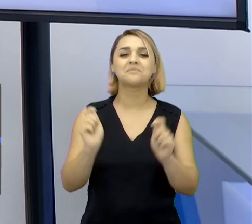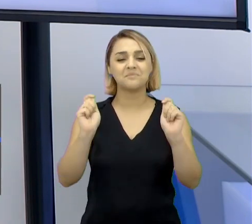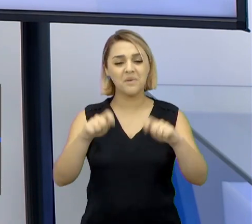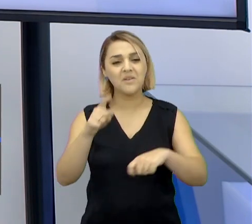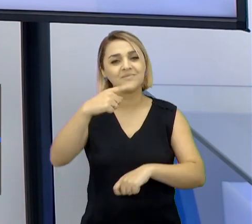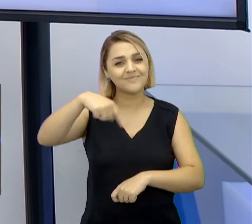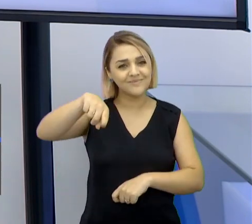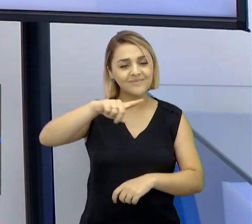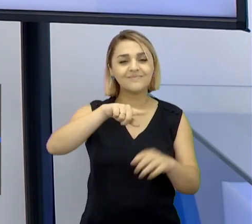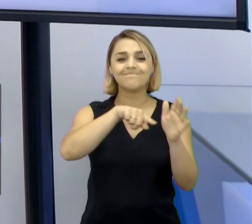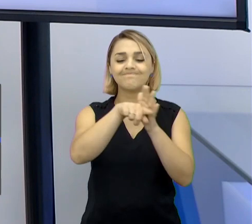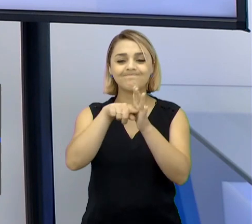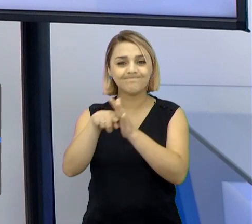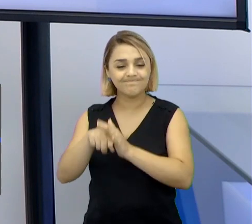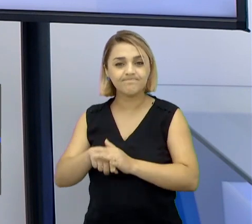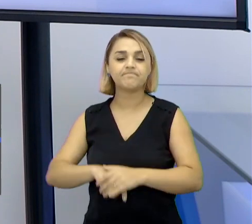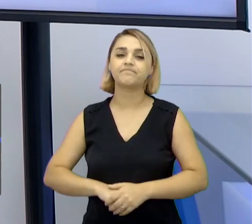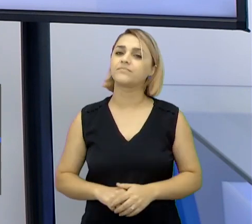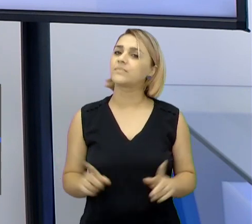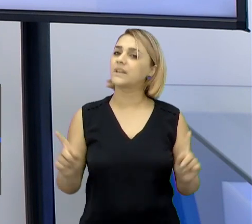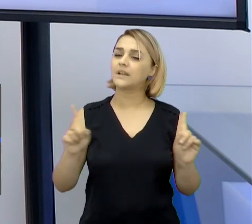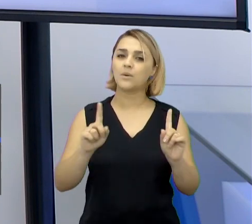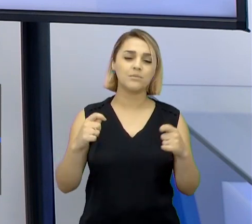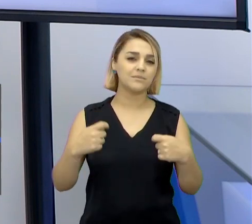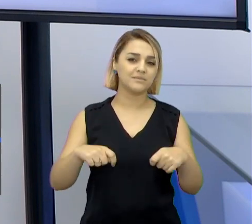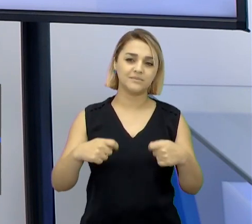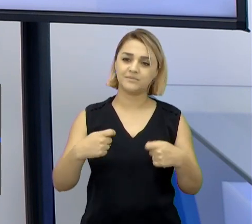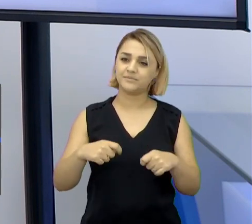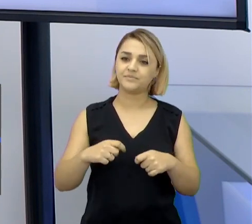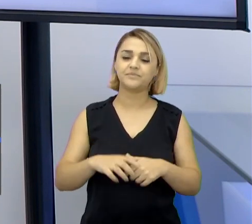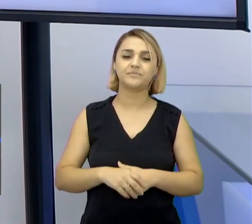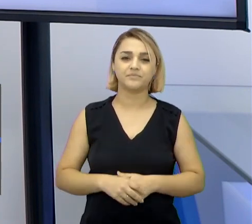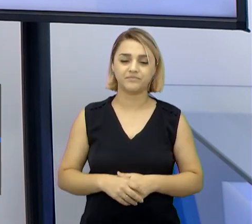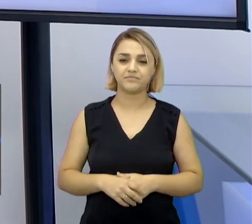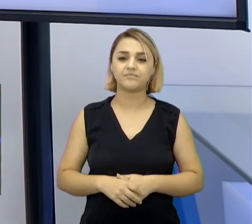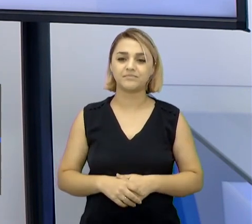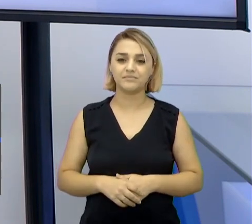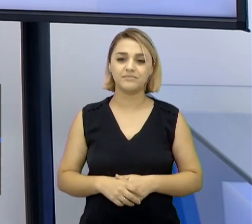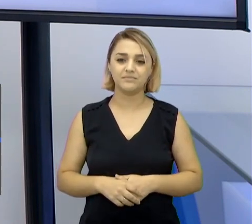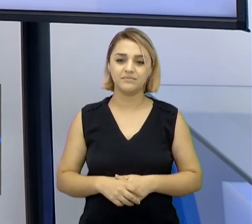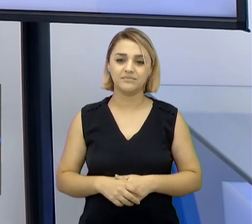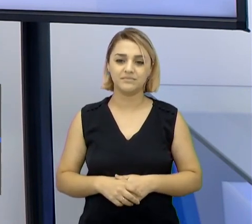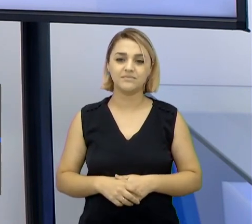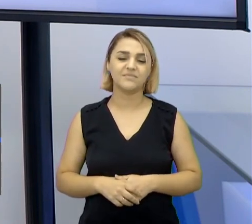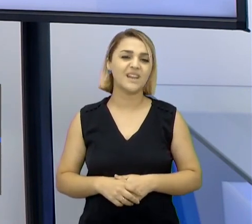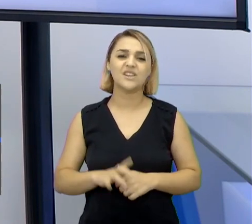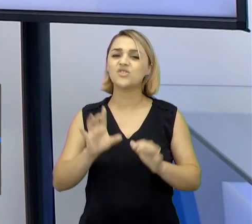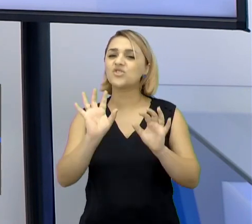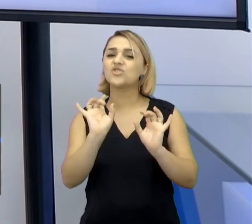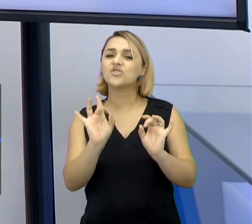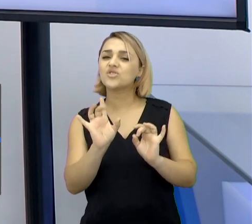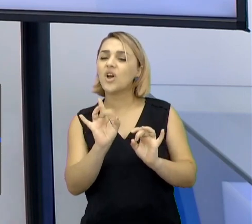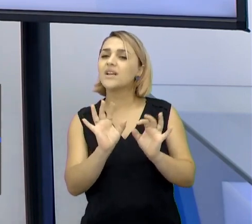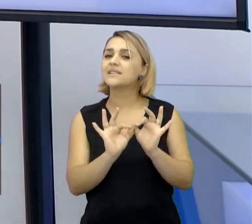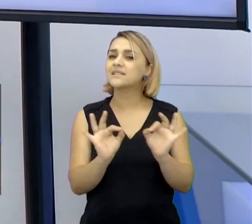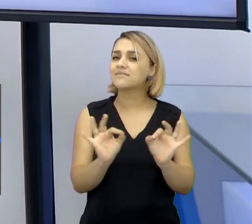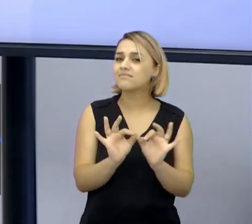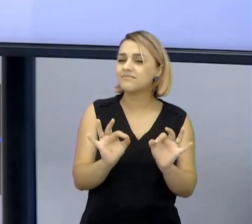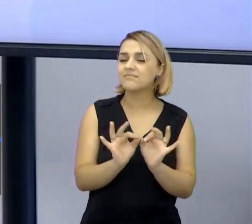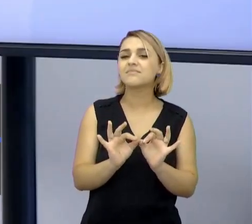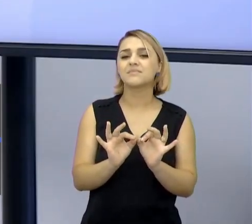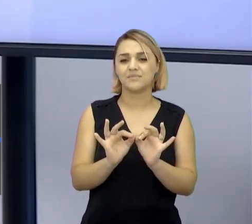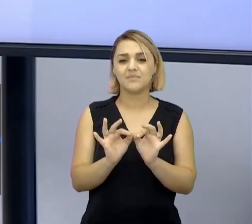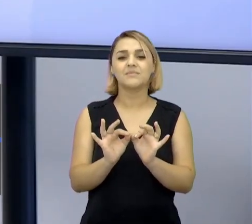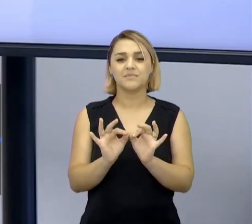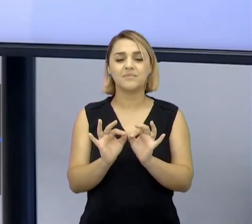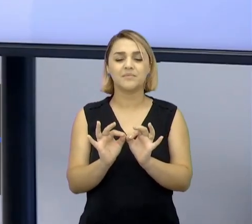pesquisa. Lógico que não precisa anotar, né? Uma pesquisa aí só para vocês mesmo, não precisa anotar. Eu preciso